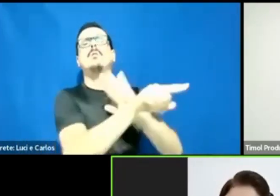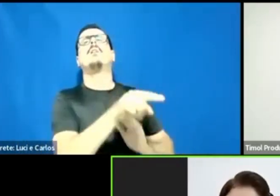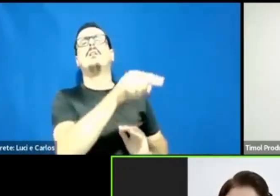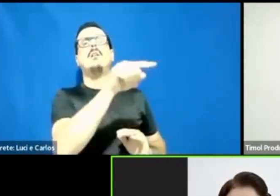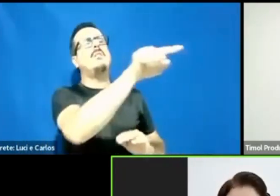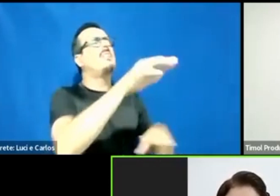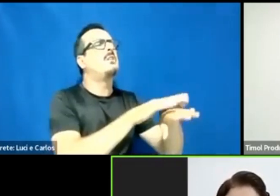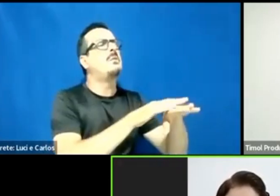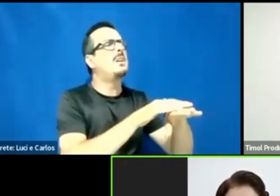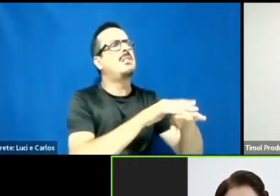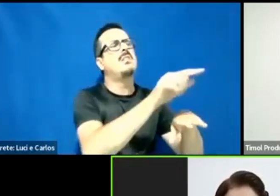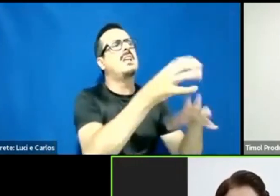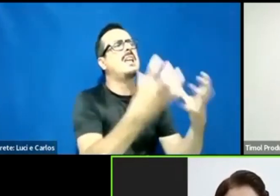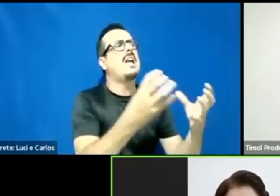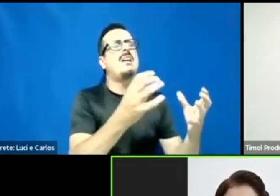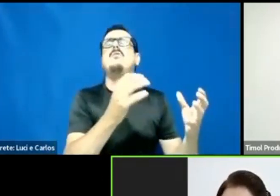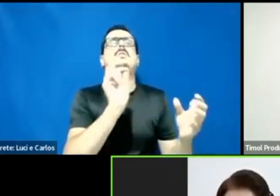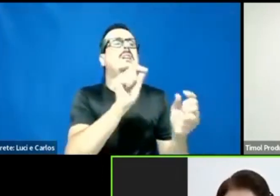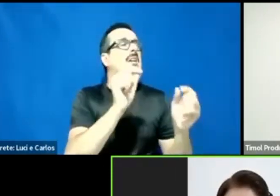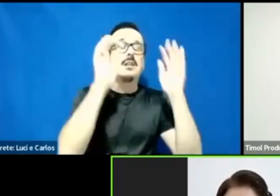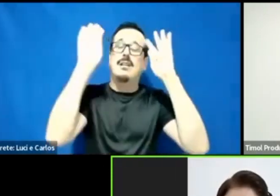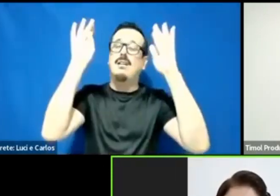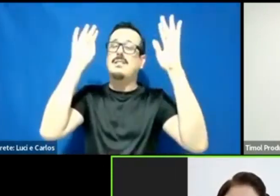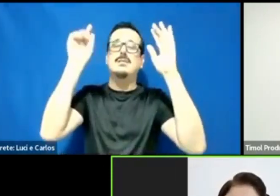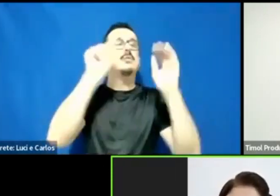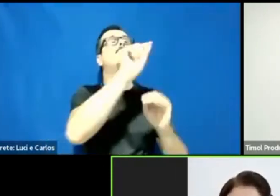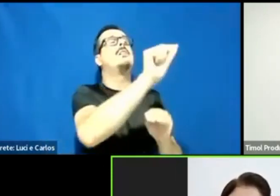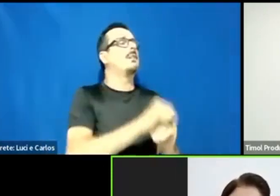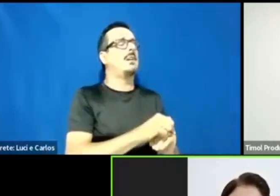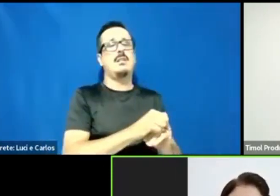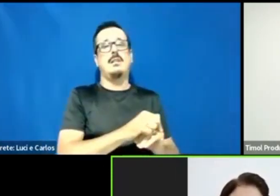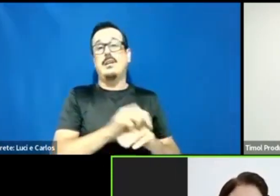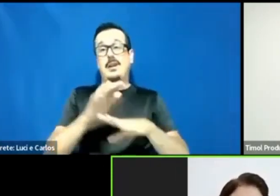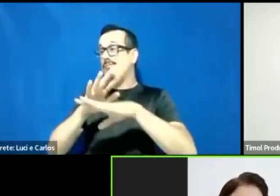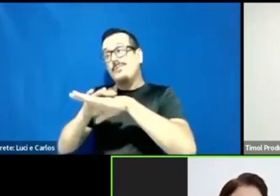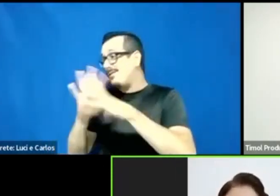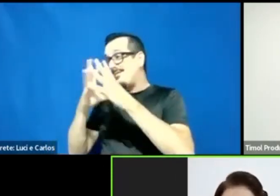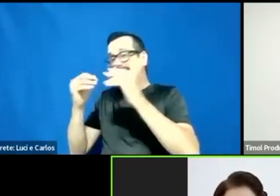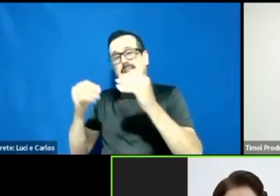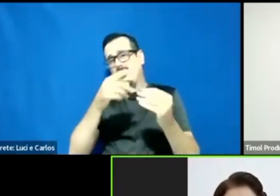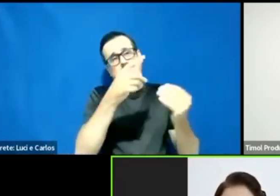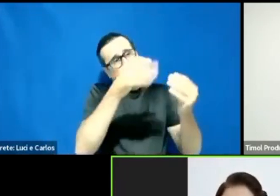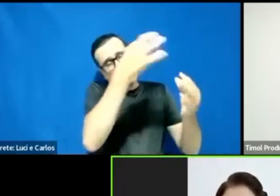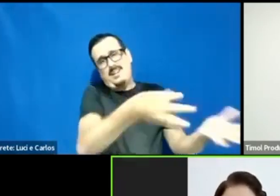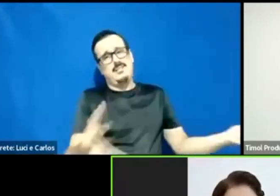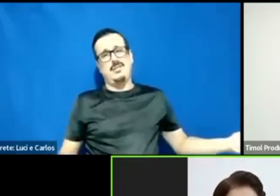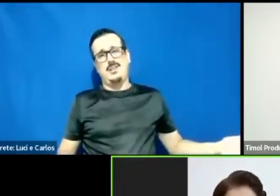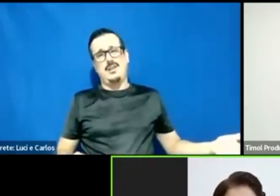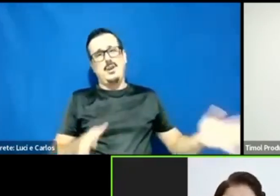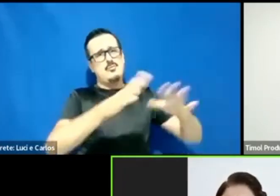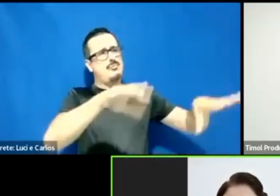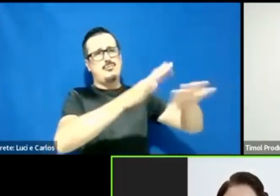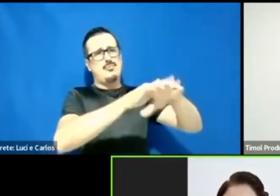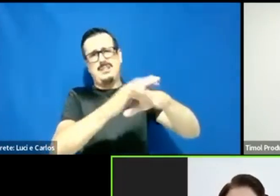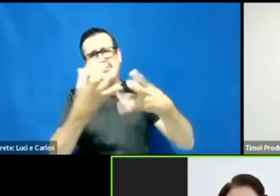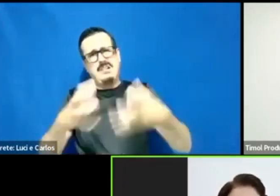você imagina que ela responderia? Com certeza que era recuperar a saúde, que não era um carro na garagem, que não era uma